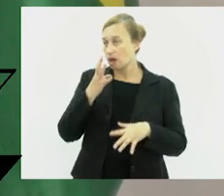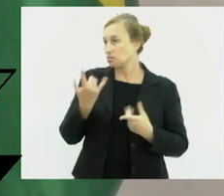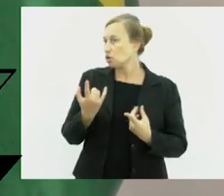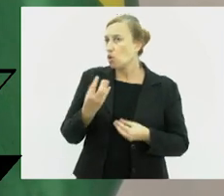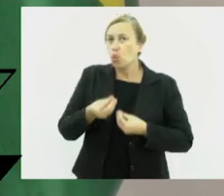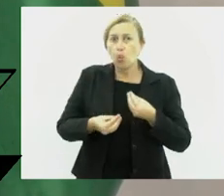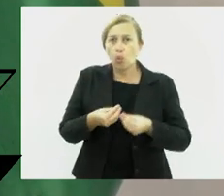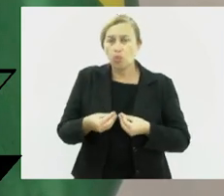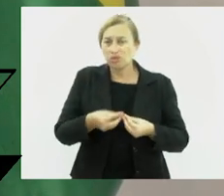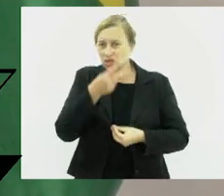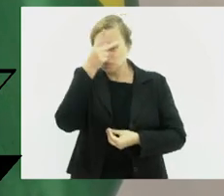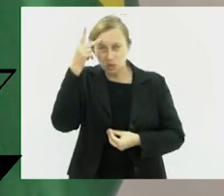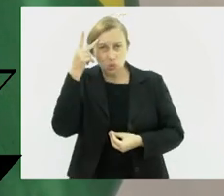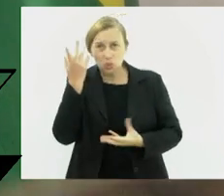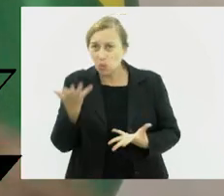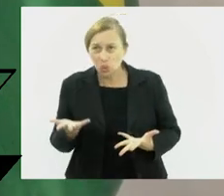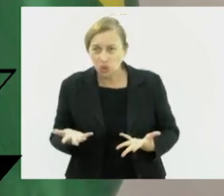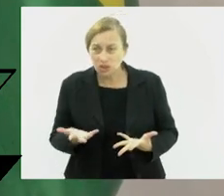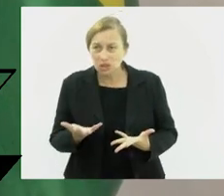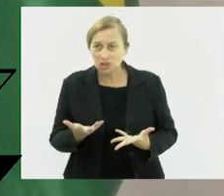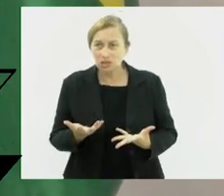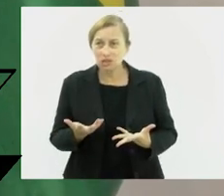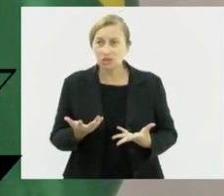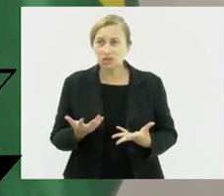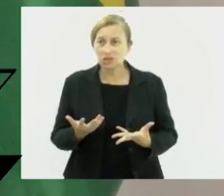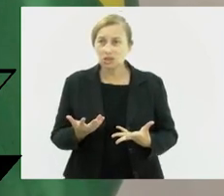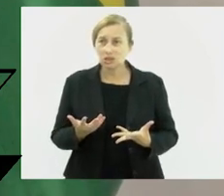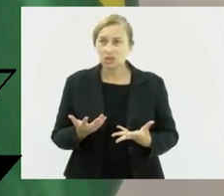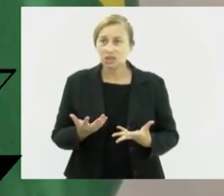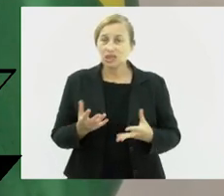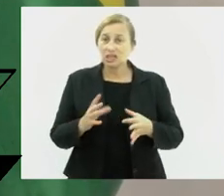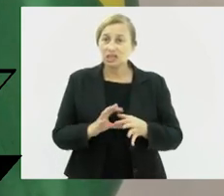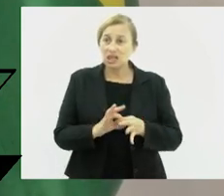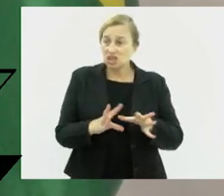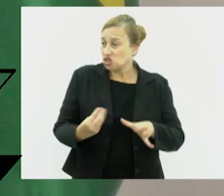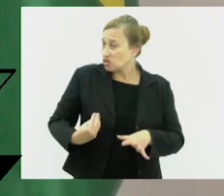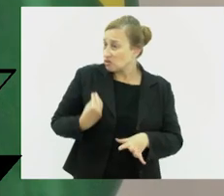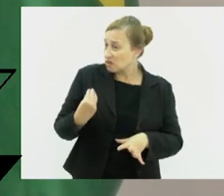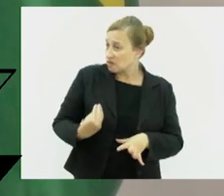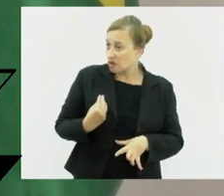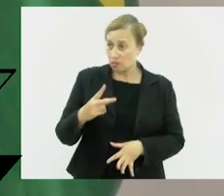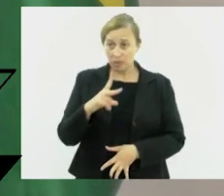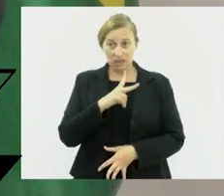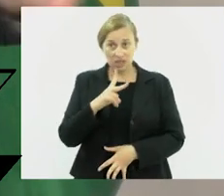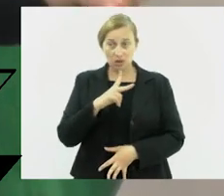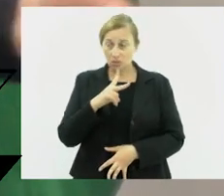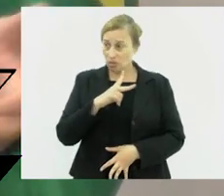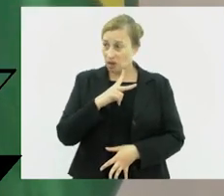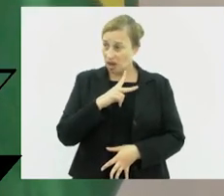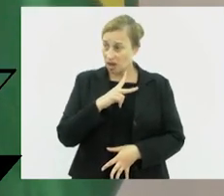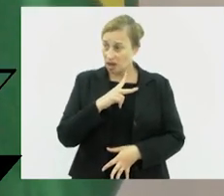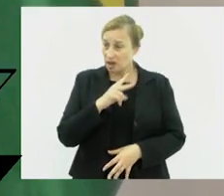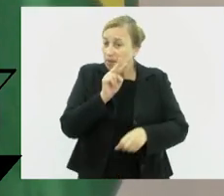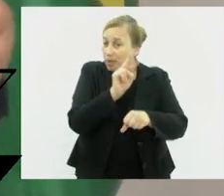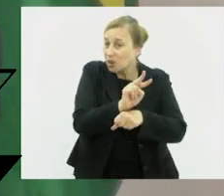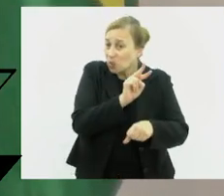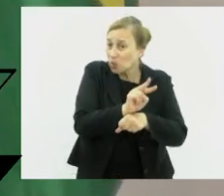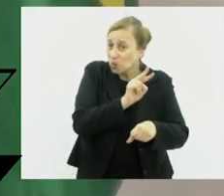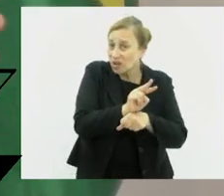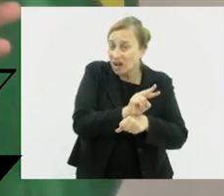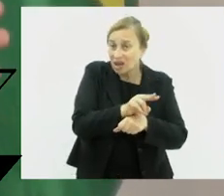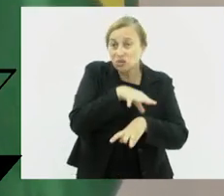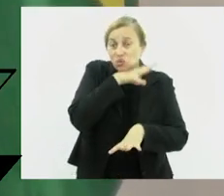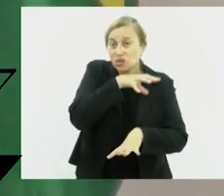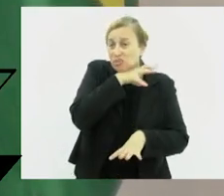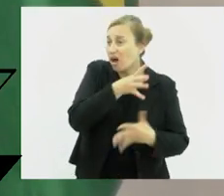deixam de levar a sua vida pessoal em detrimento da situação que ela vive ali no